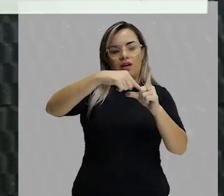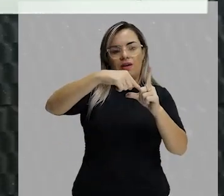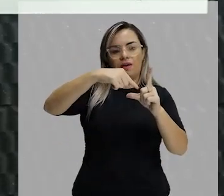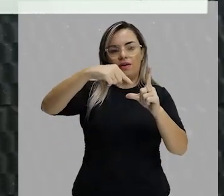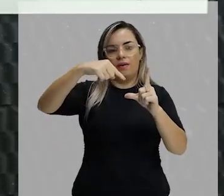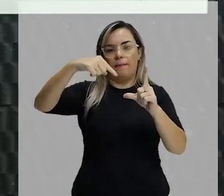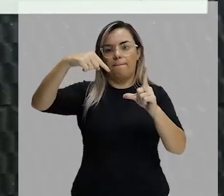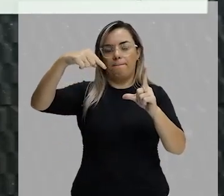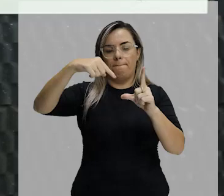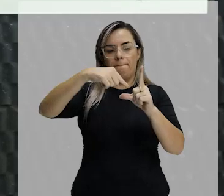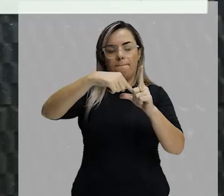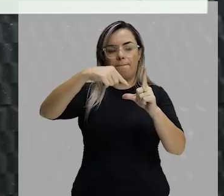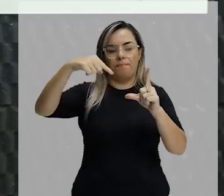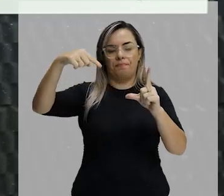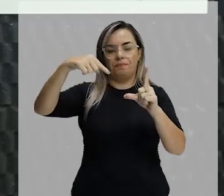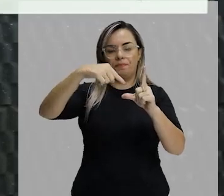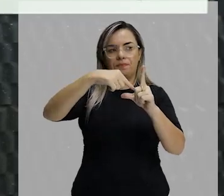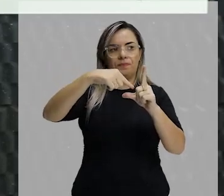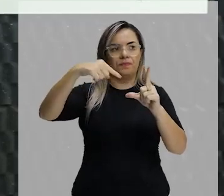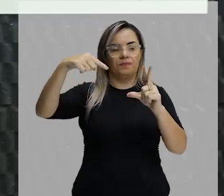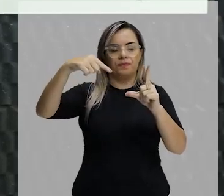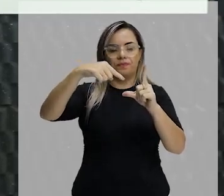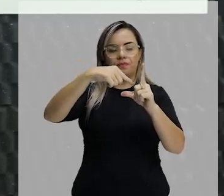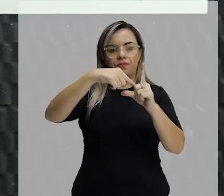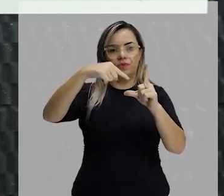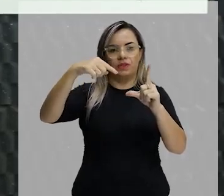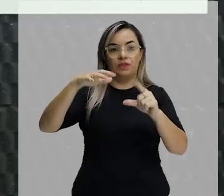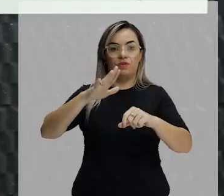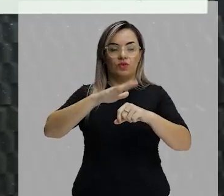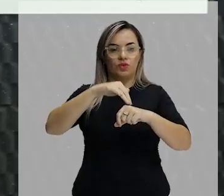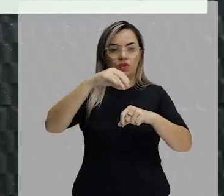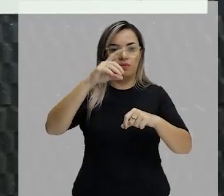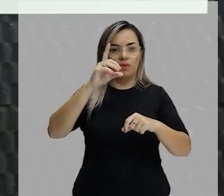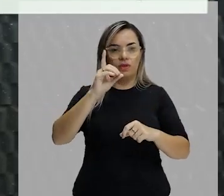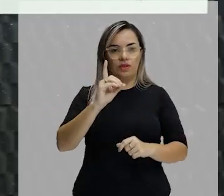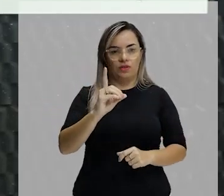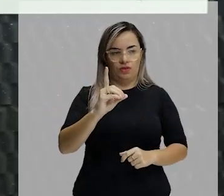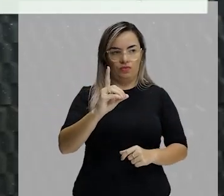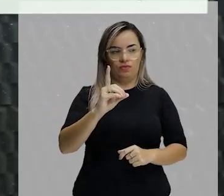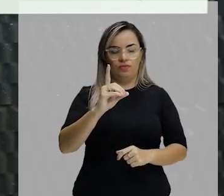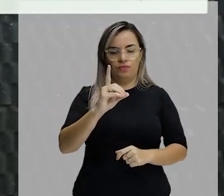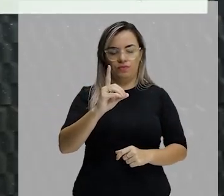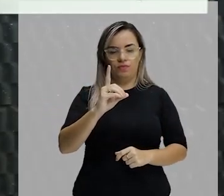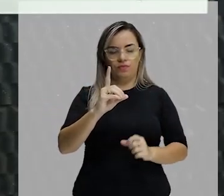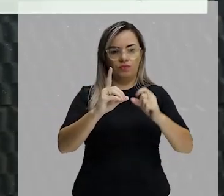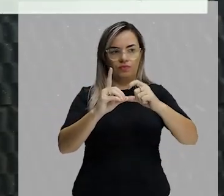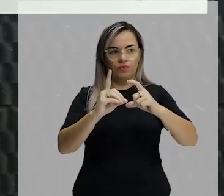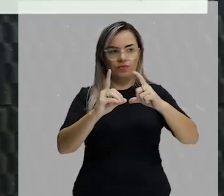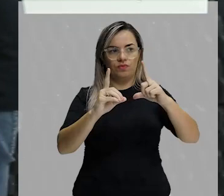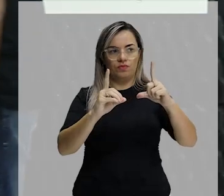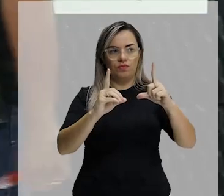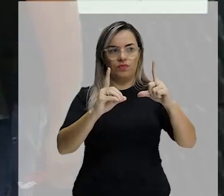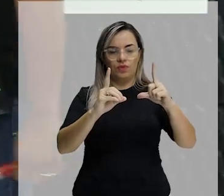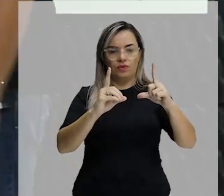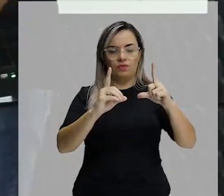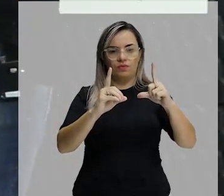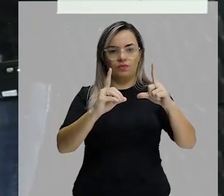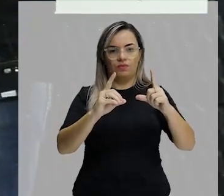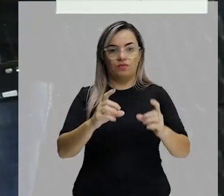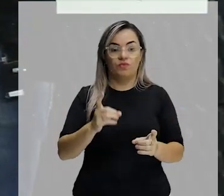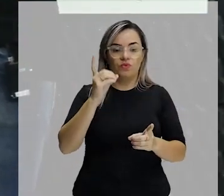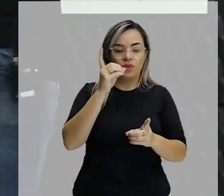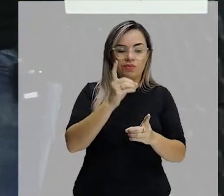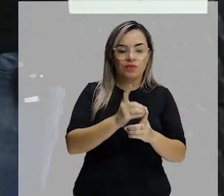chamar aqui de D maiúsculo, tá? D maiúsculo. Vamos encontrar uma fórmula aqui